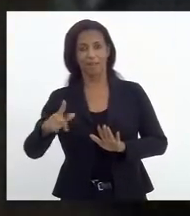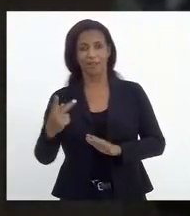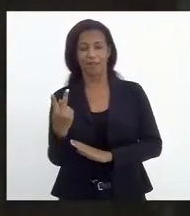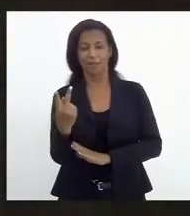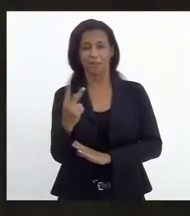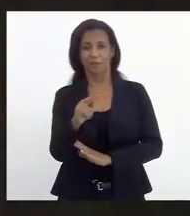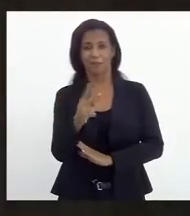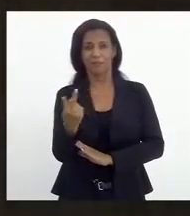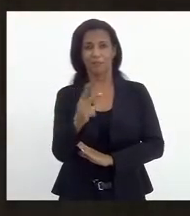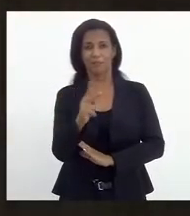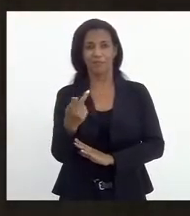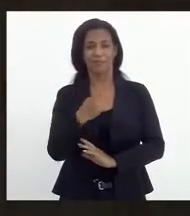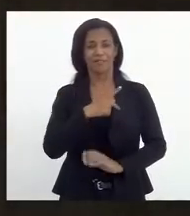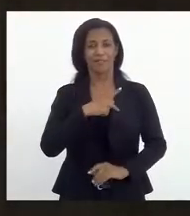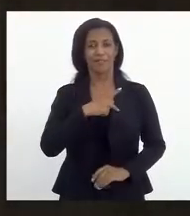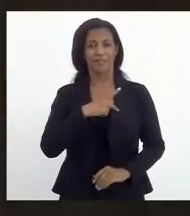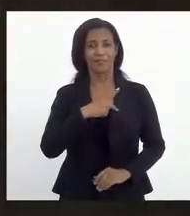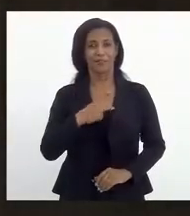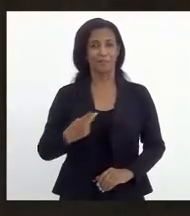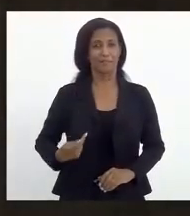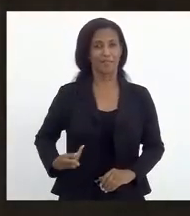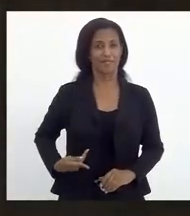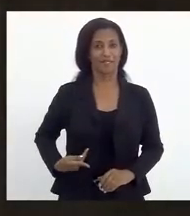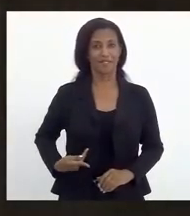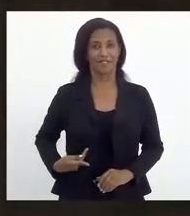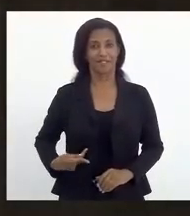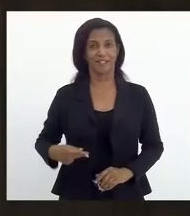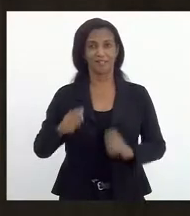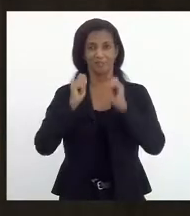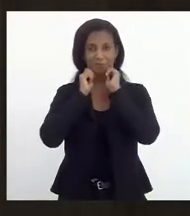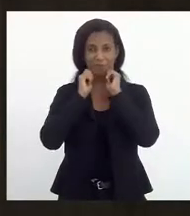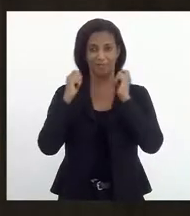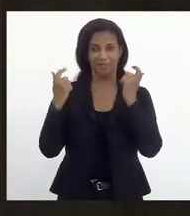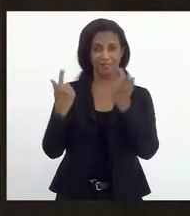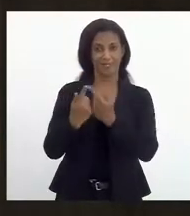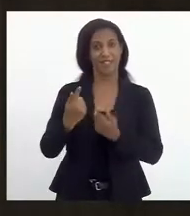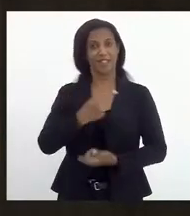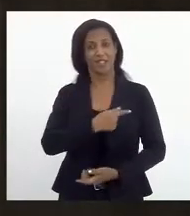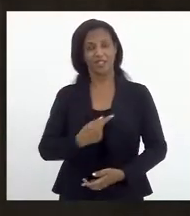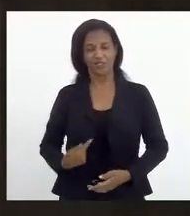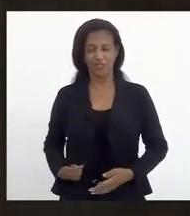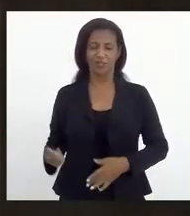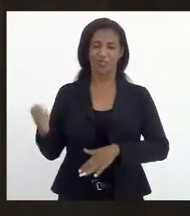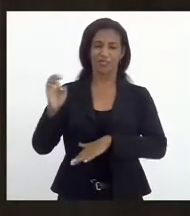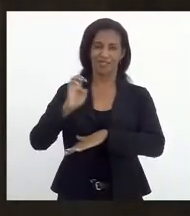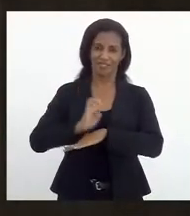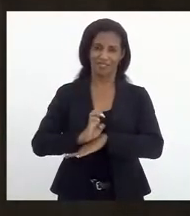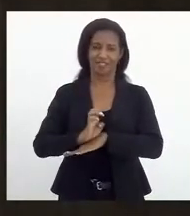dublê de presidente da Assembleia Legislativa e de governador do Estado,